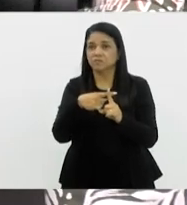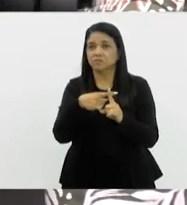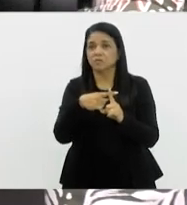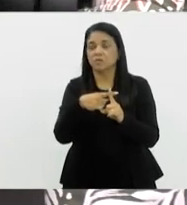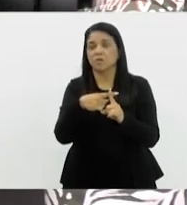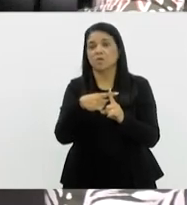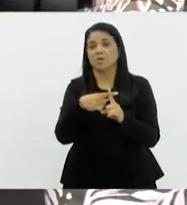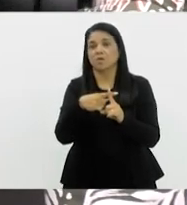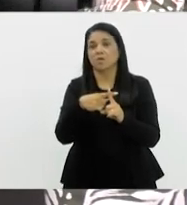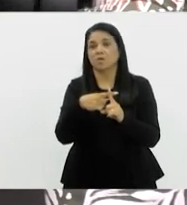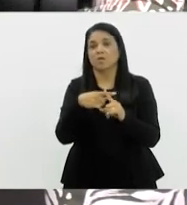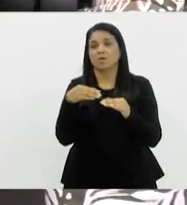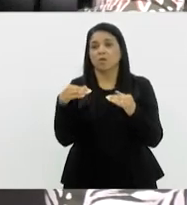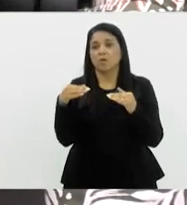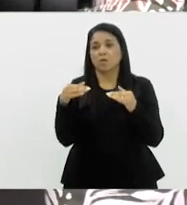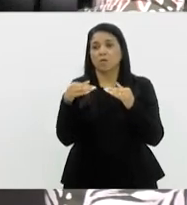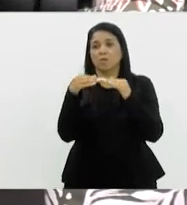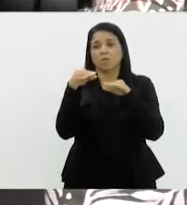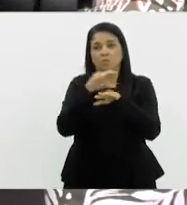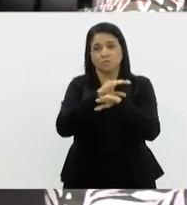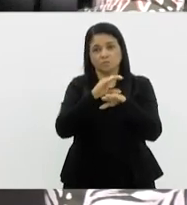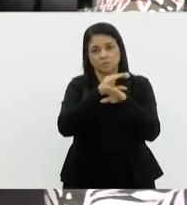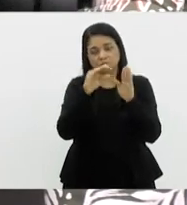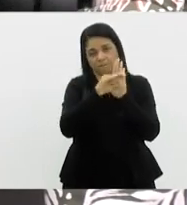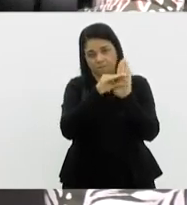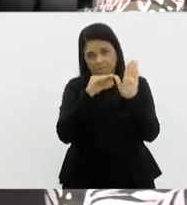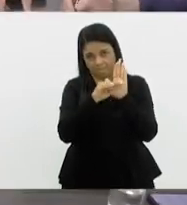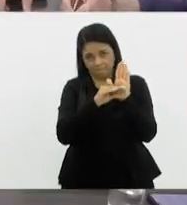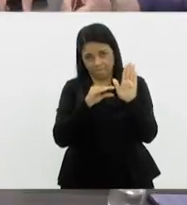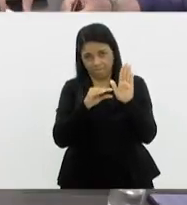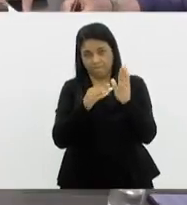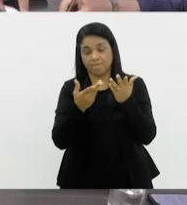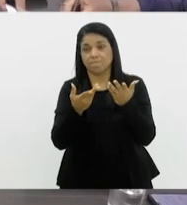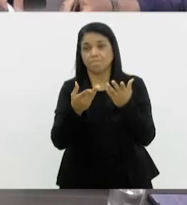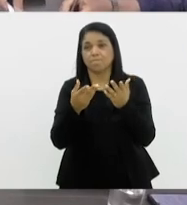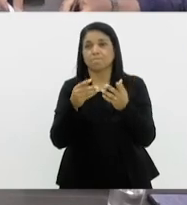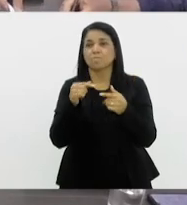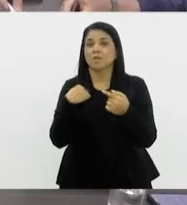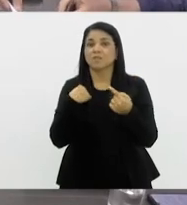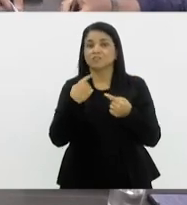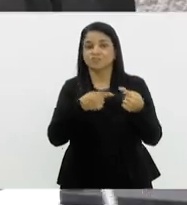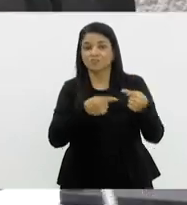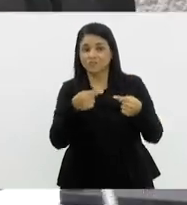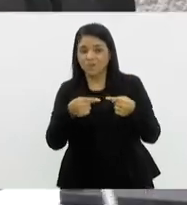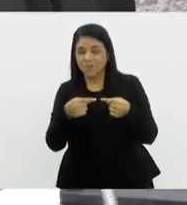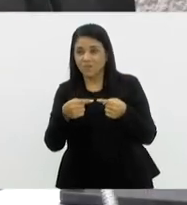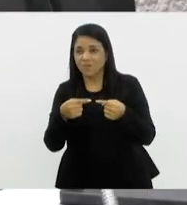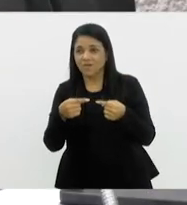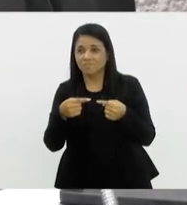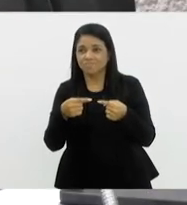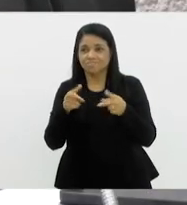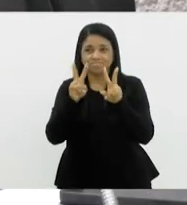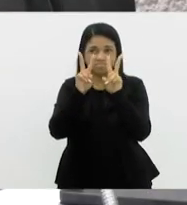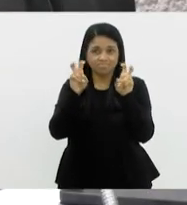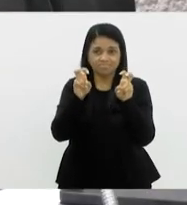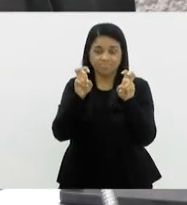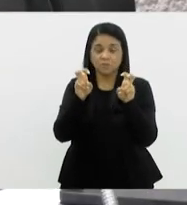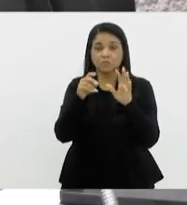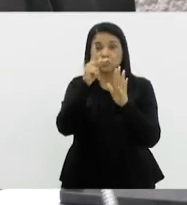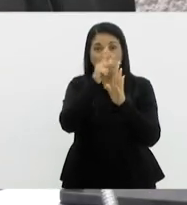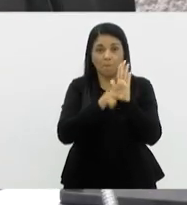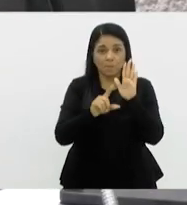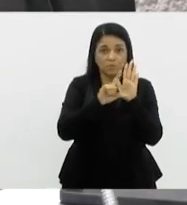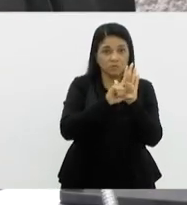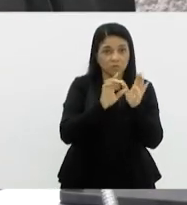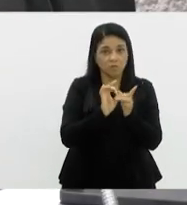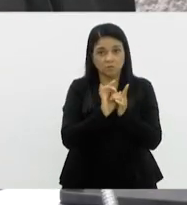essa... constitucionalidade com emenda. Na verdade, a gente entra naquela discussão se isso é matéria de um projeto autorizativo, e é obviamente